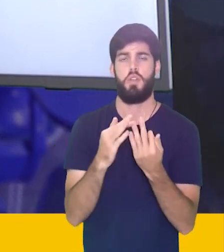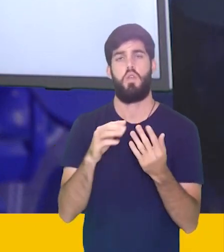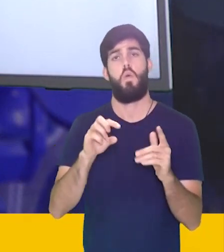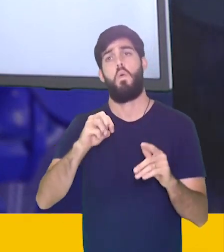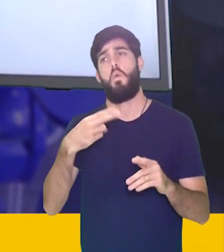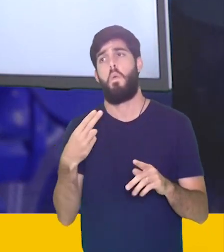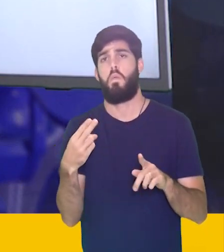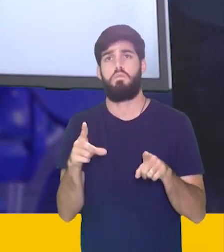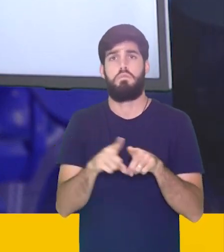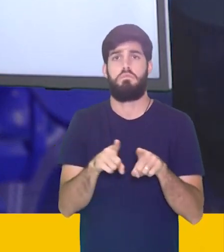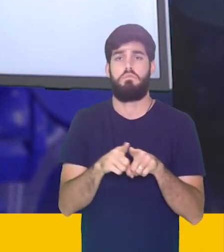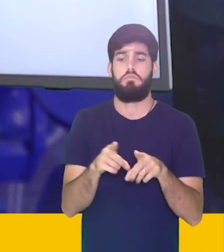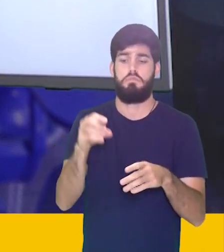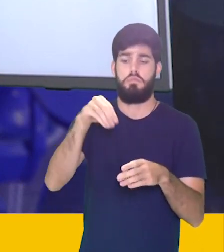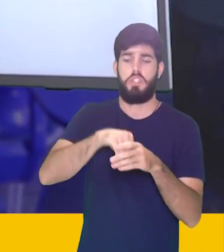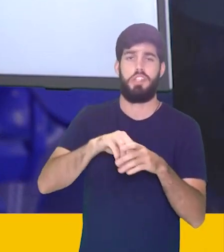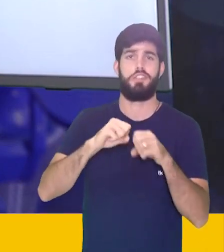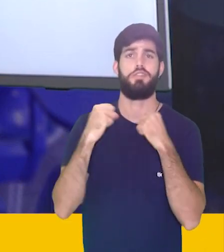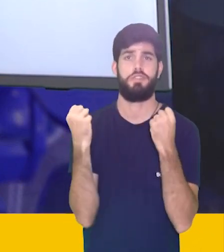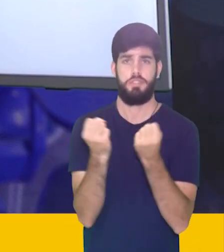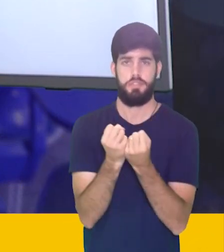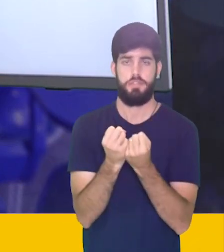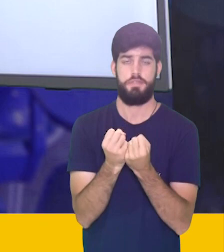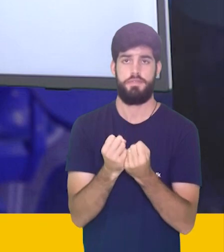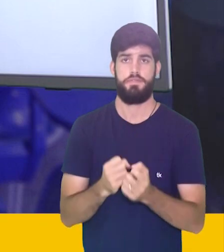de algum contexto social ou cultural.